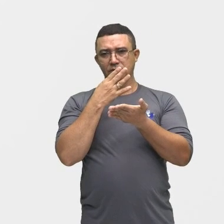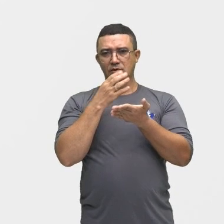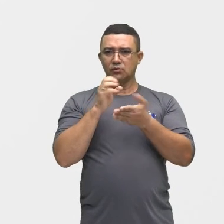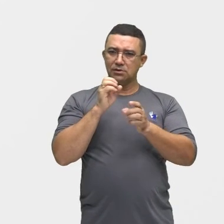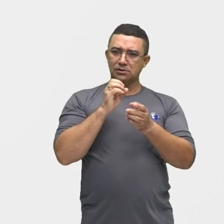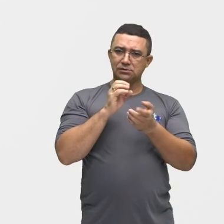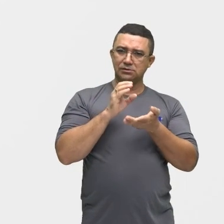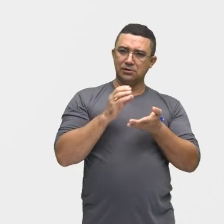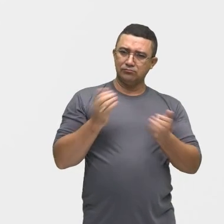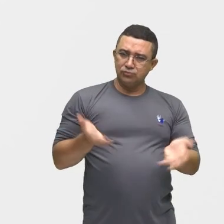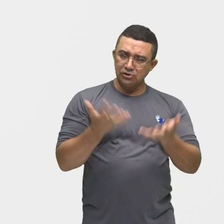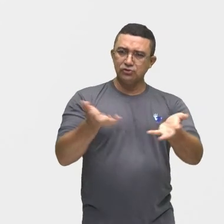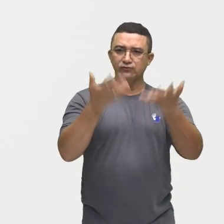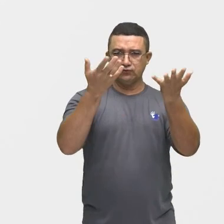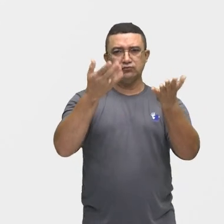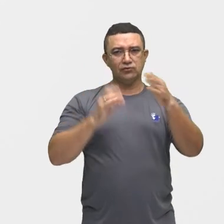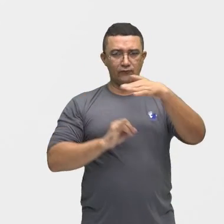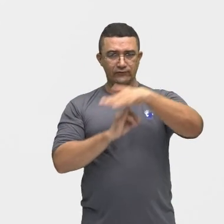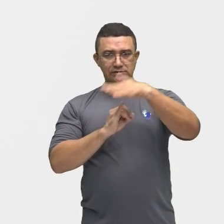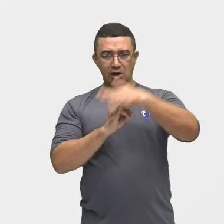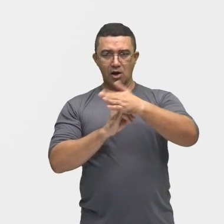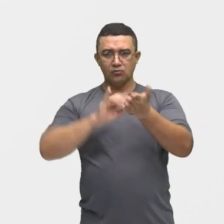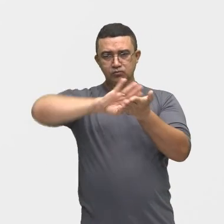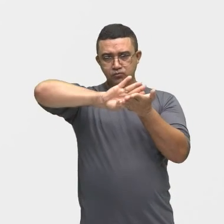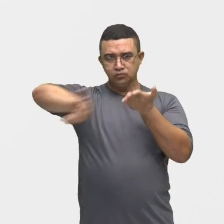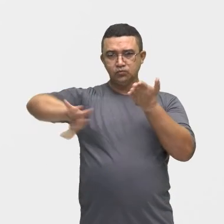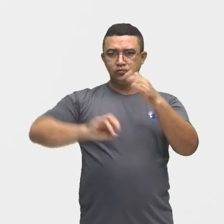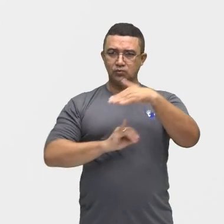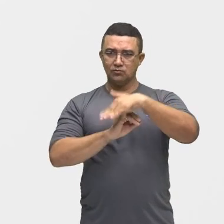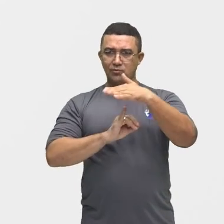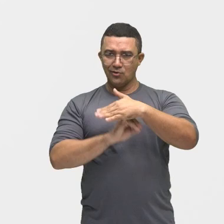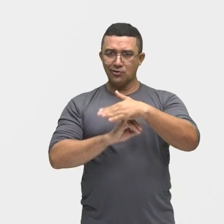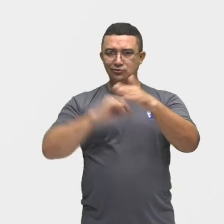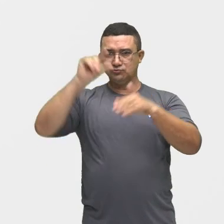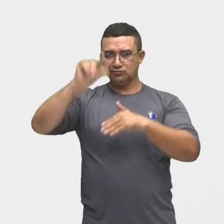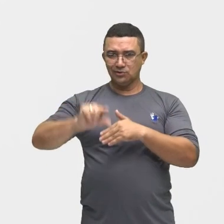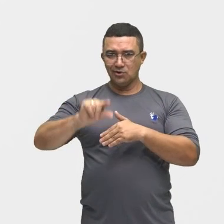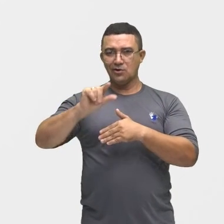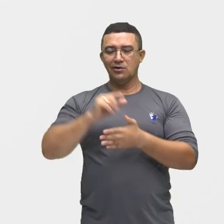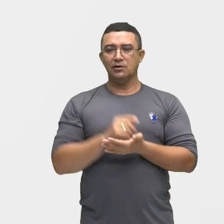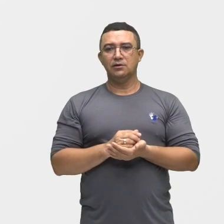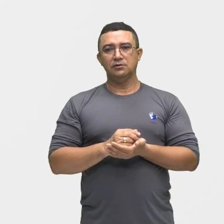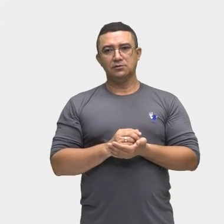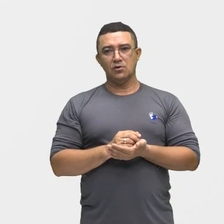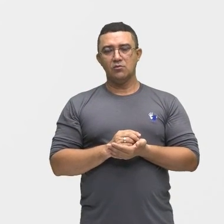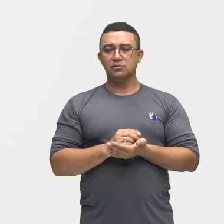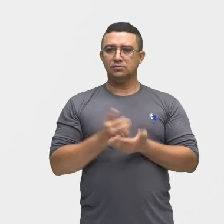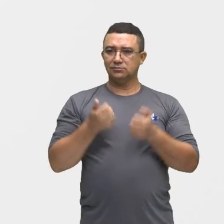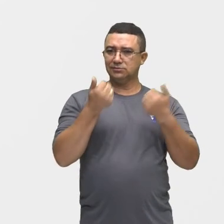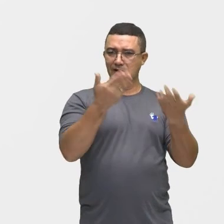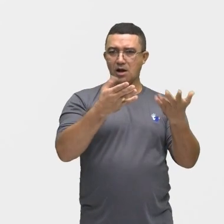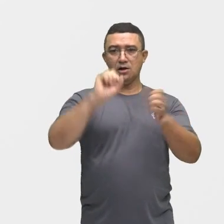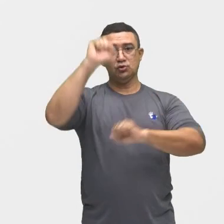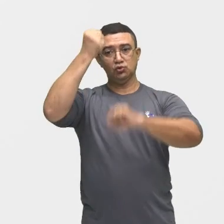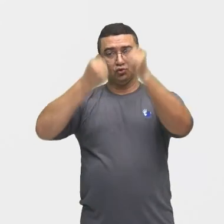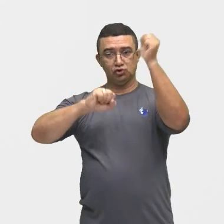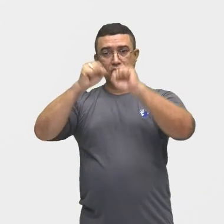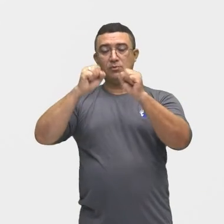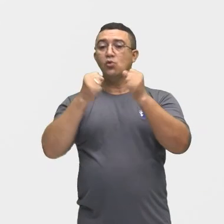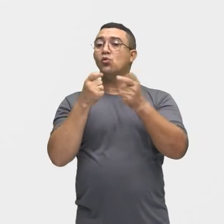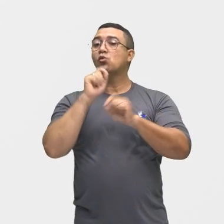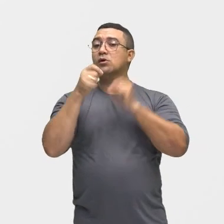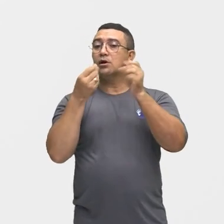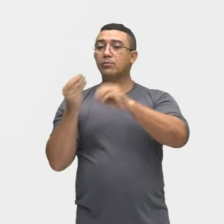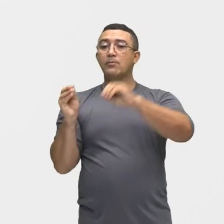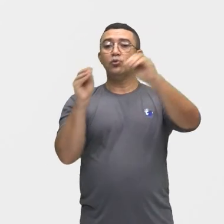governos estaduais. Então, cada estado concedendo ali alguns benefícios fiscais para essas indústrias, para